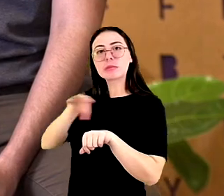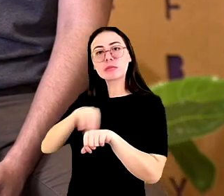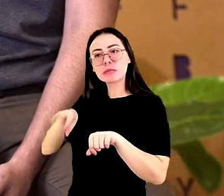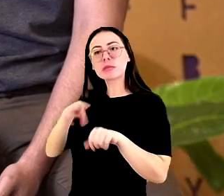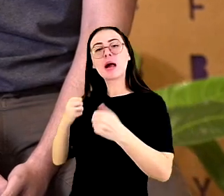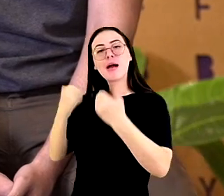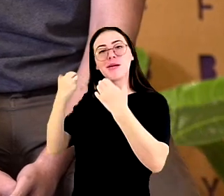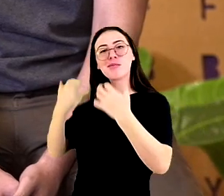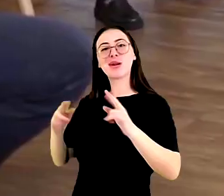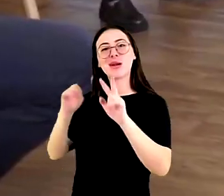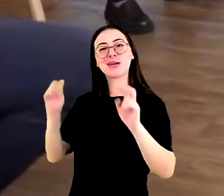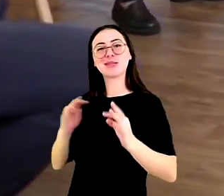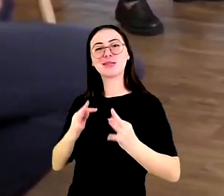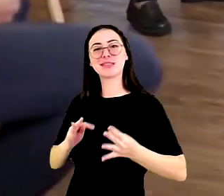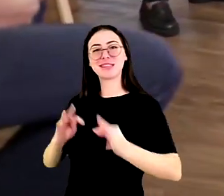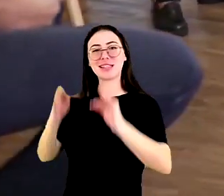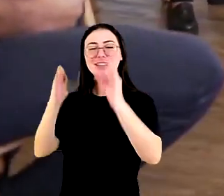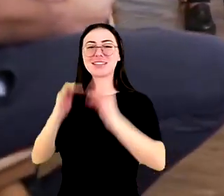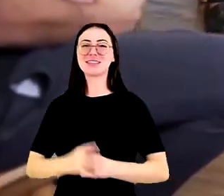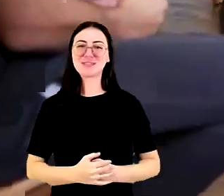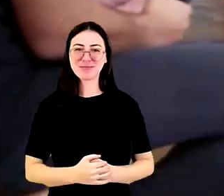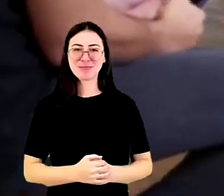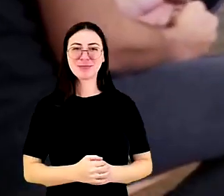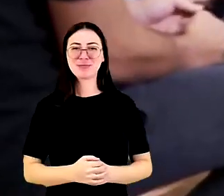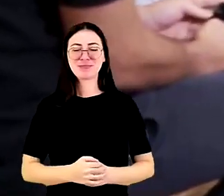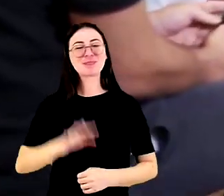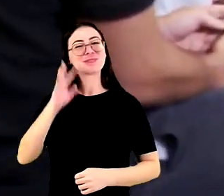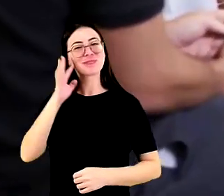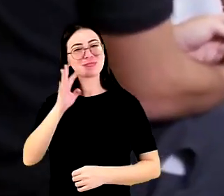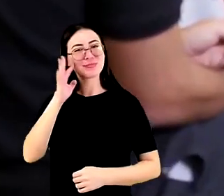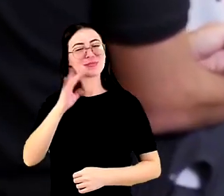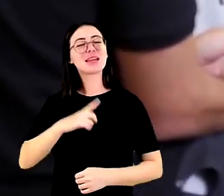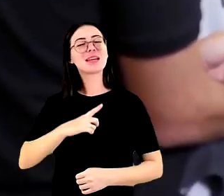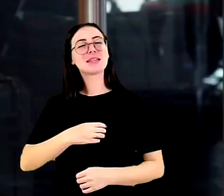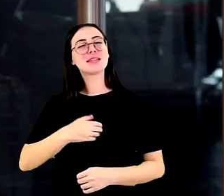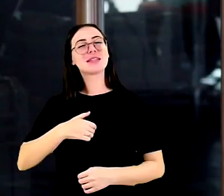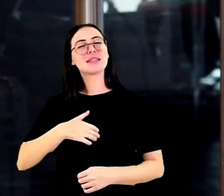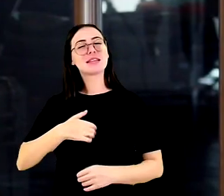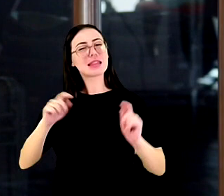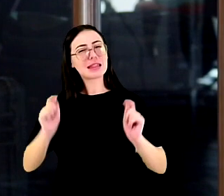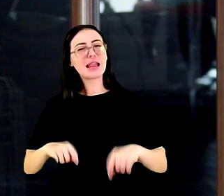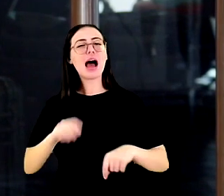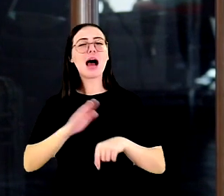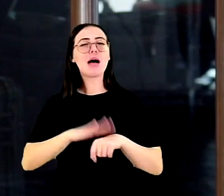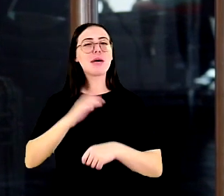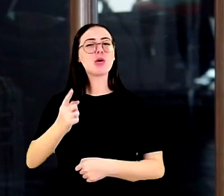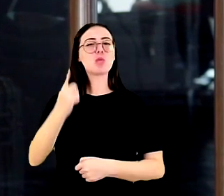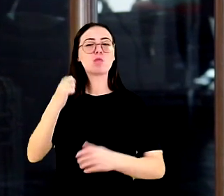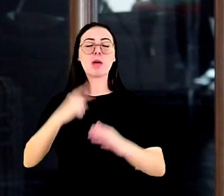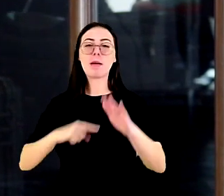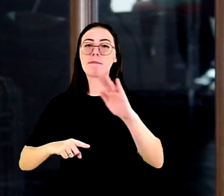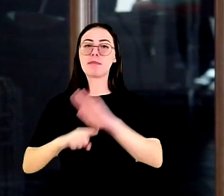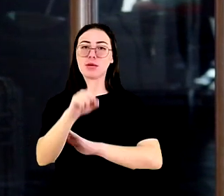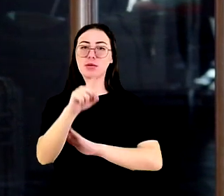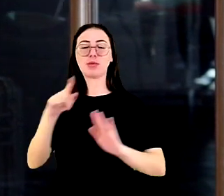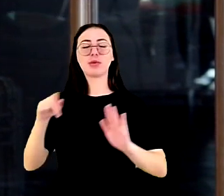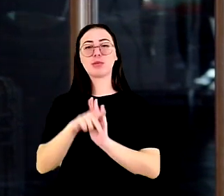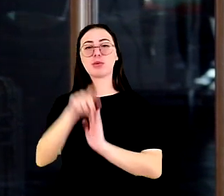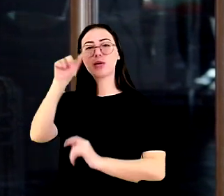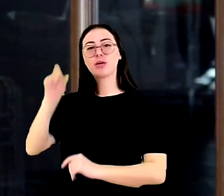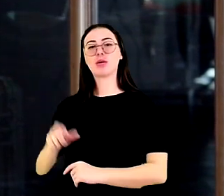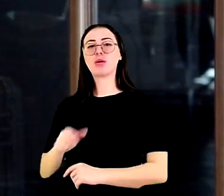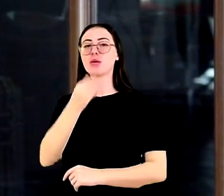Legal. A gente tem aqui mais tempo para mais uma perguntinha, que também veio do Workpace, do Gustavo Ungari. Quais são